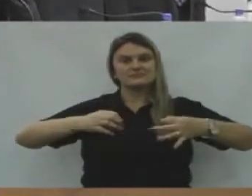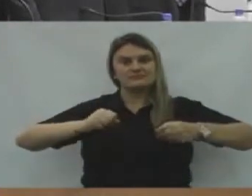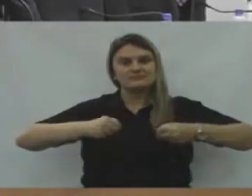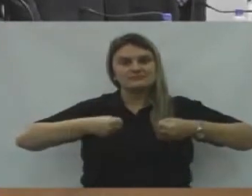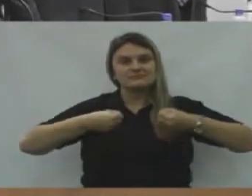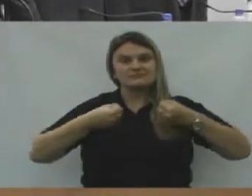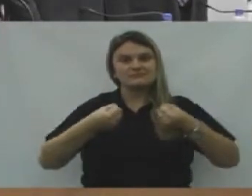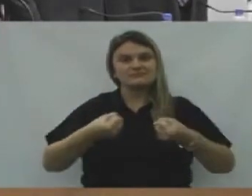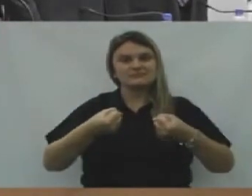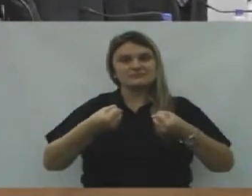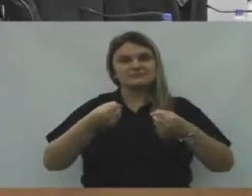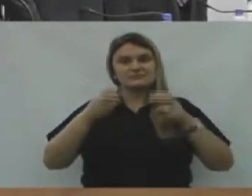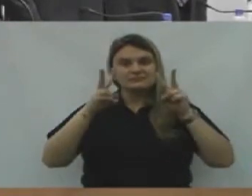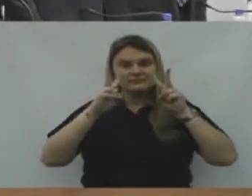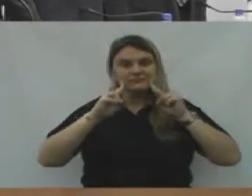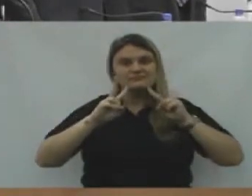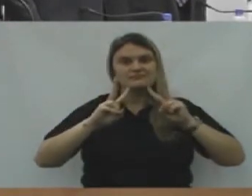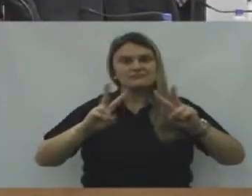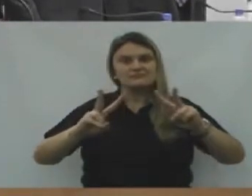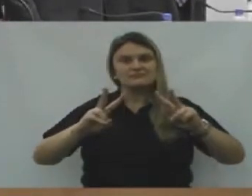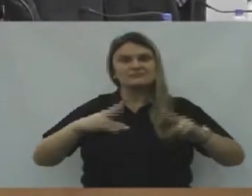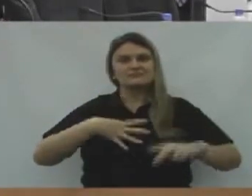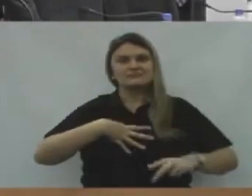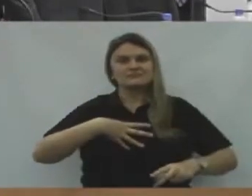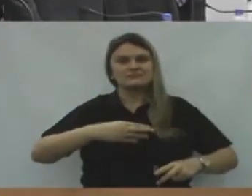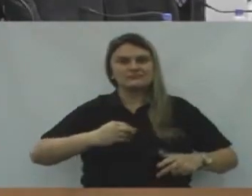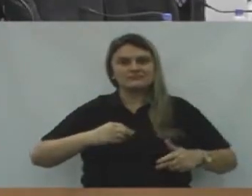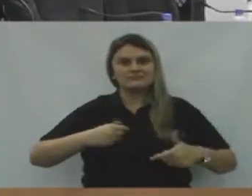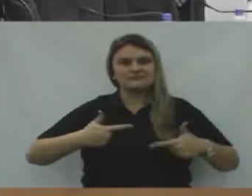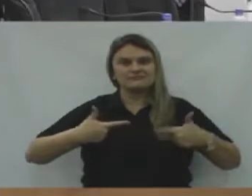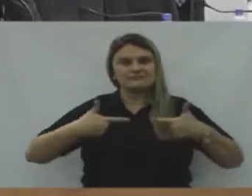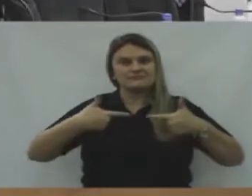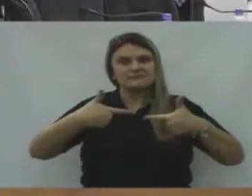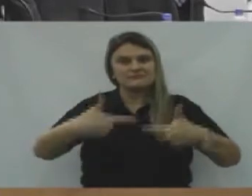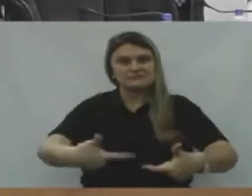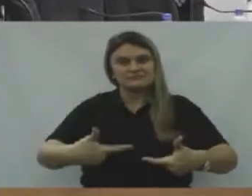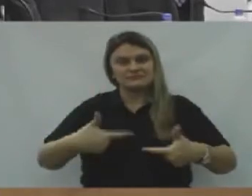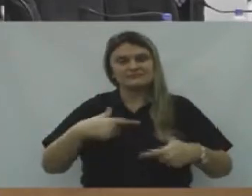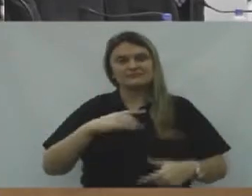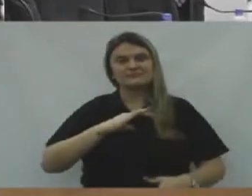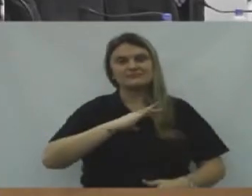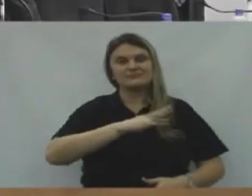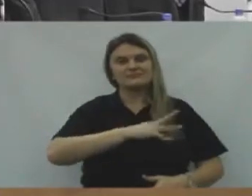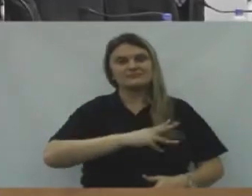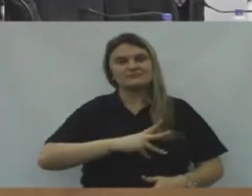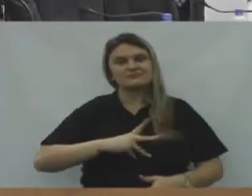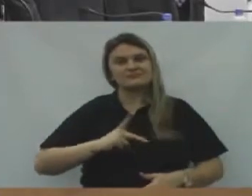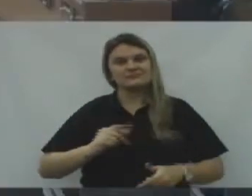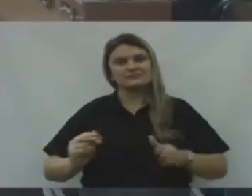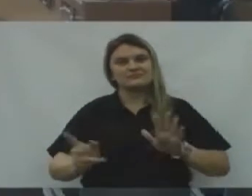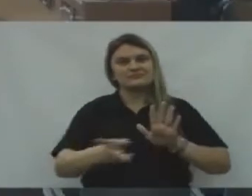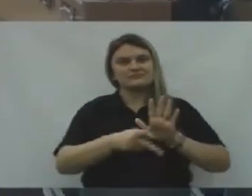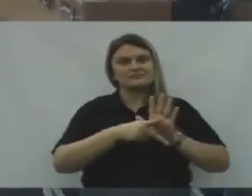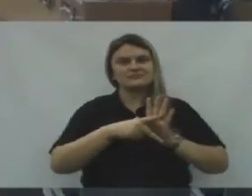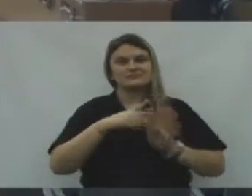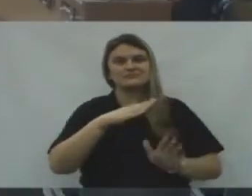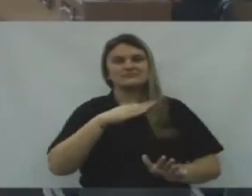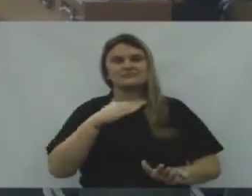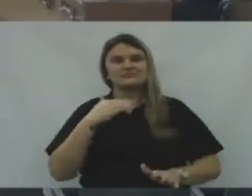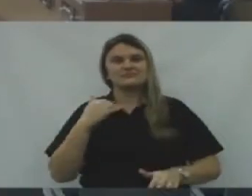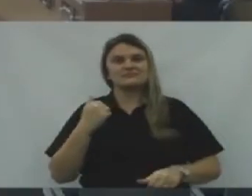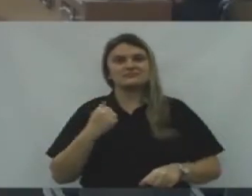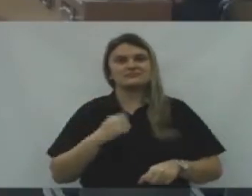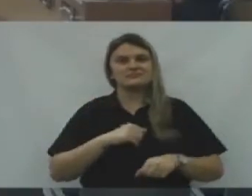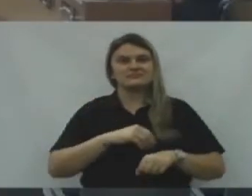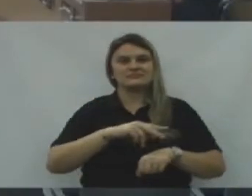da justiça, clava forte, Verás que o filho teu não foge à luta, Nem tem ninguém que